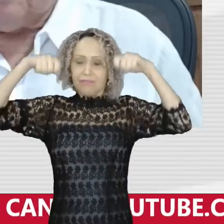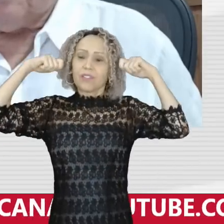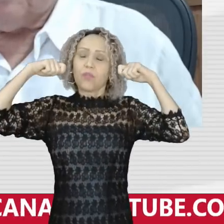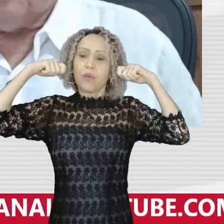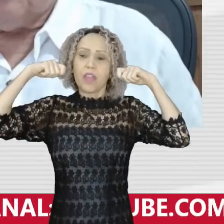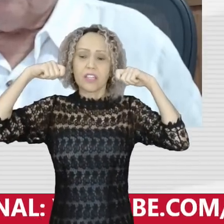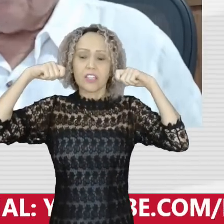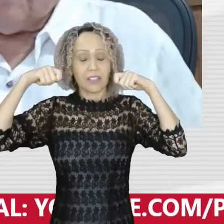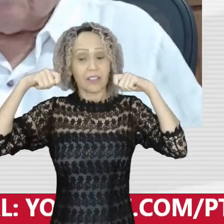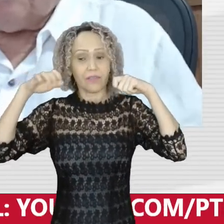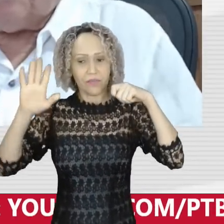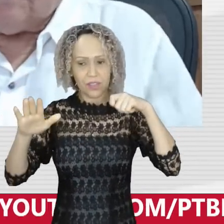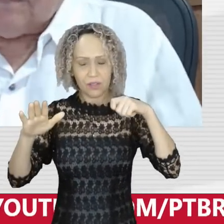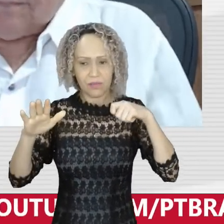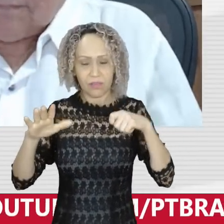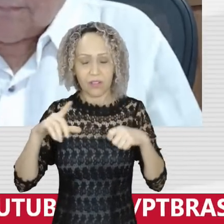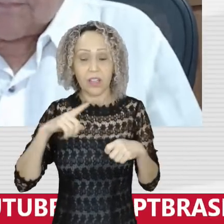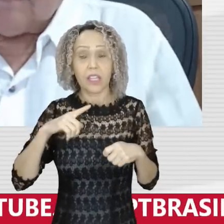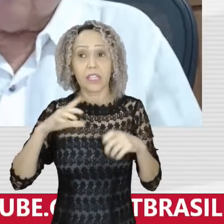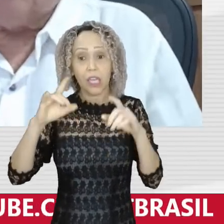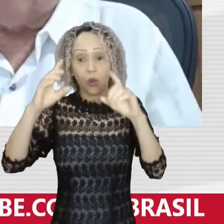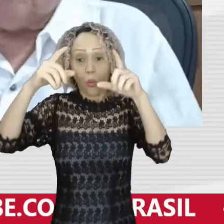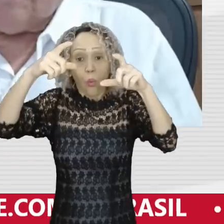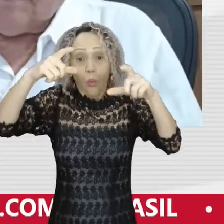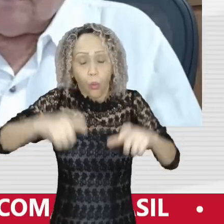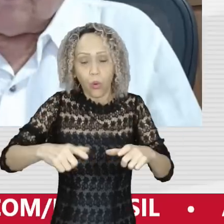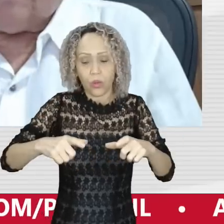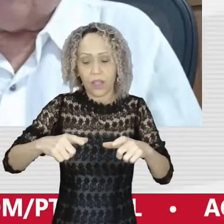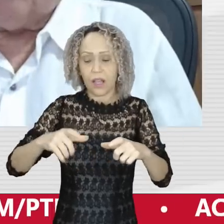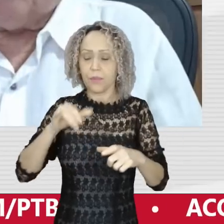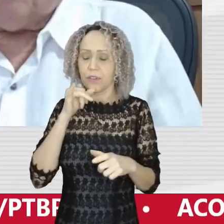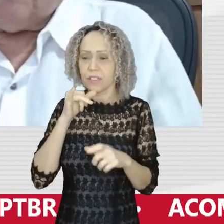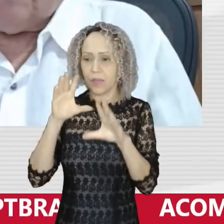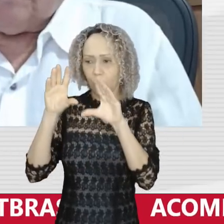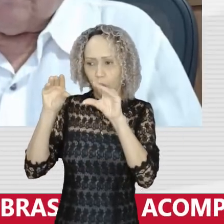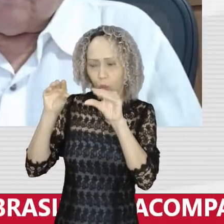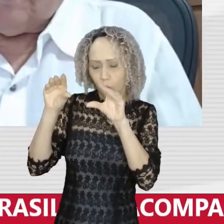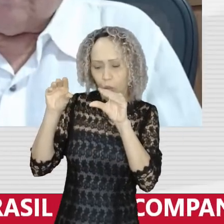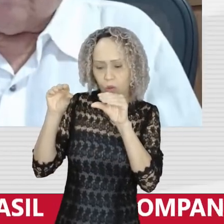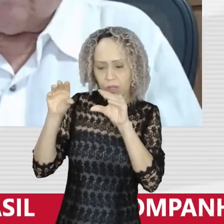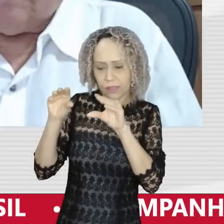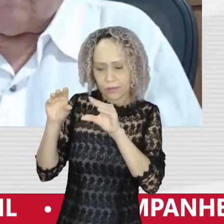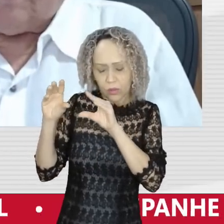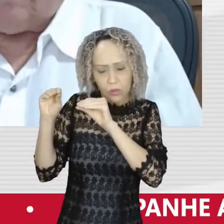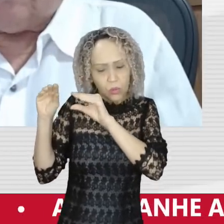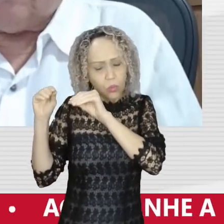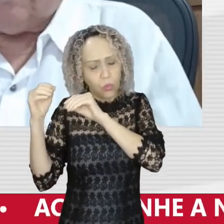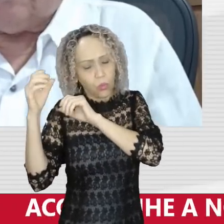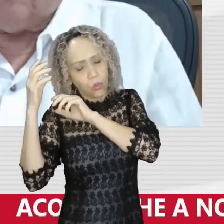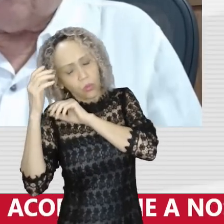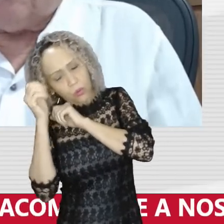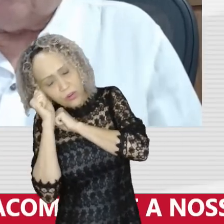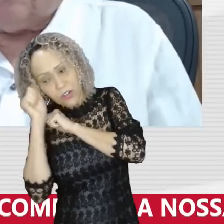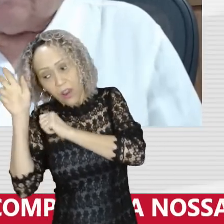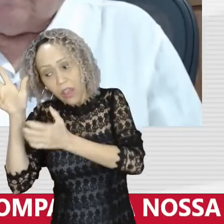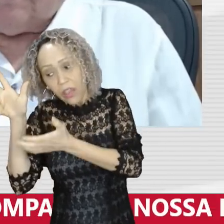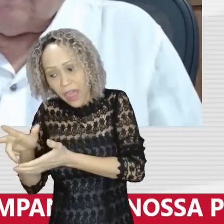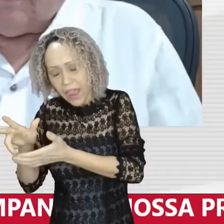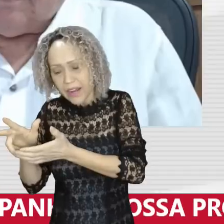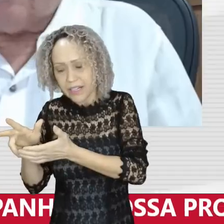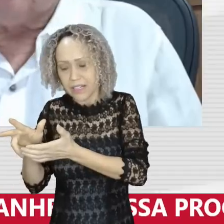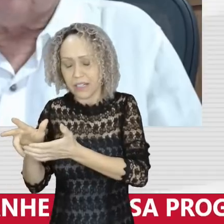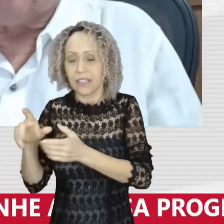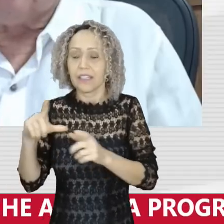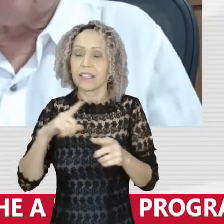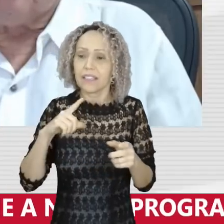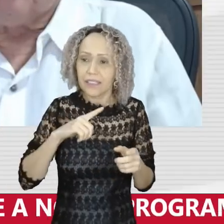botar o colchonete, para tirar um cochilo. E estamos montando os banheiros com os chuveiros, banheiro, chuveiro frio, que faz